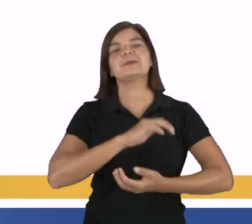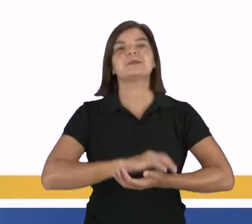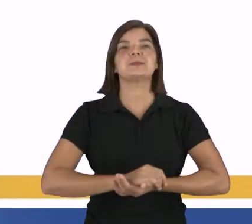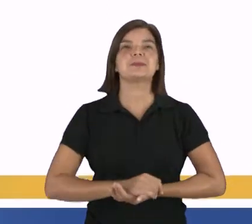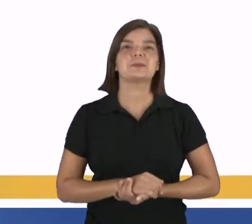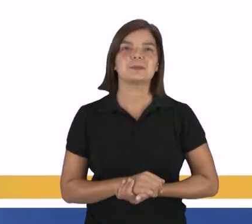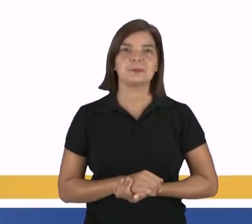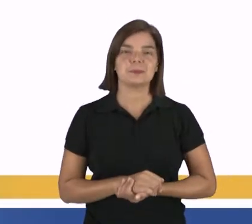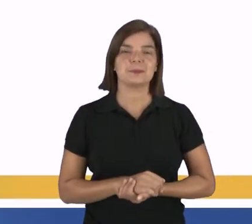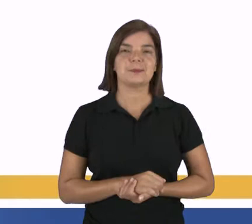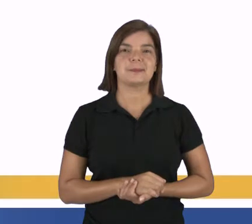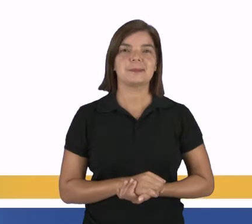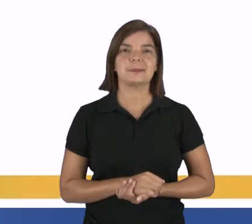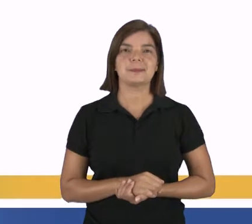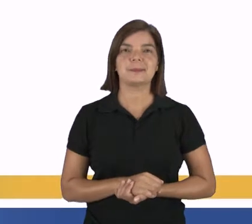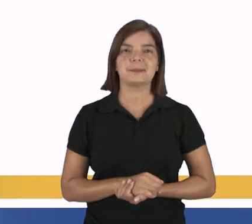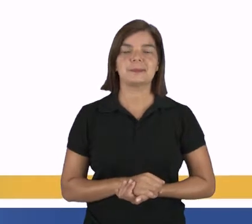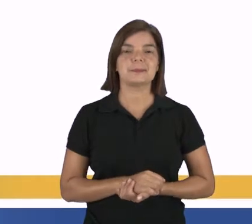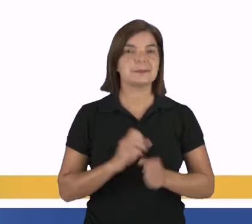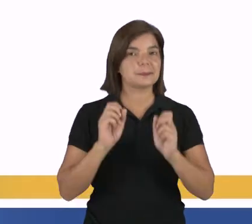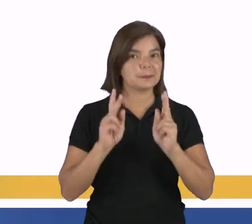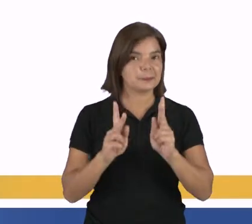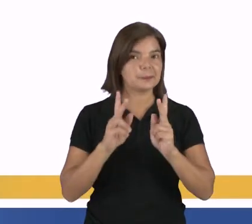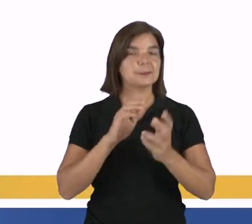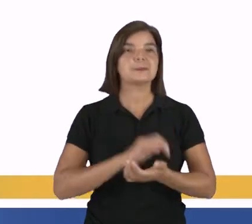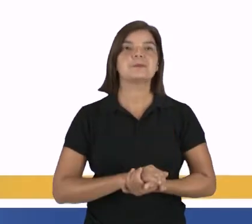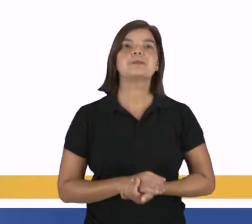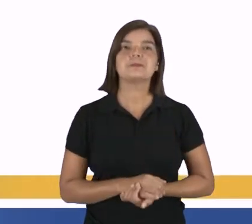work every morning. Ok?